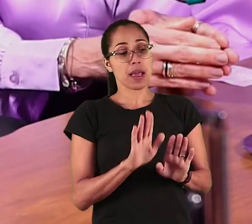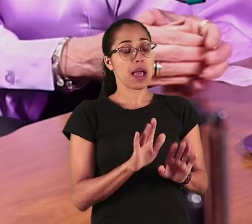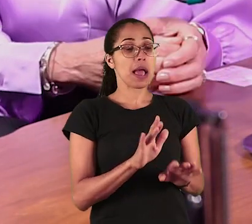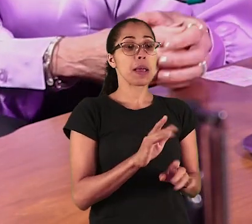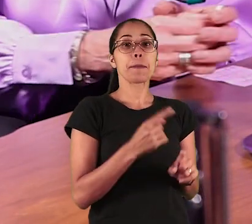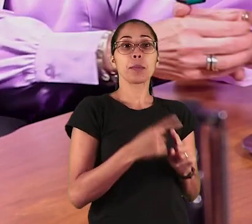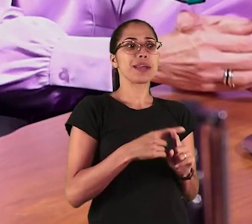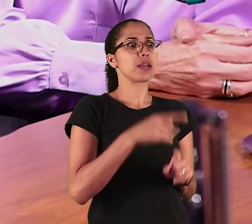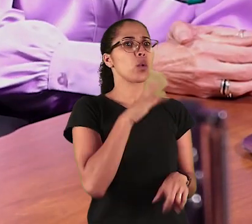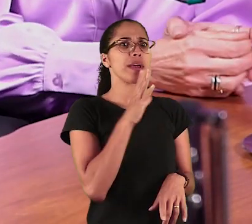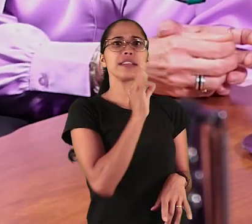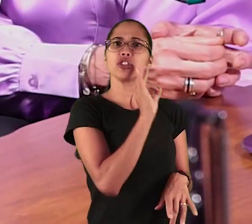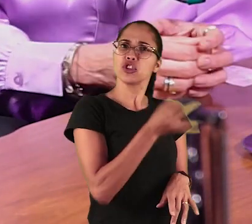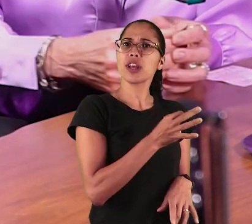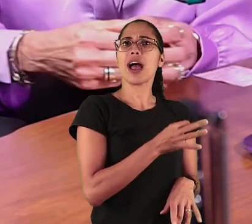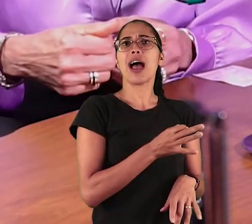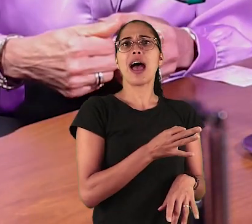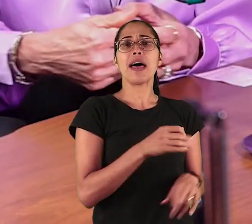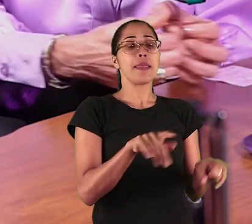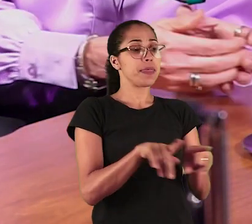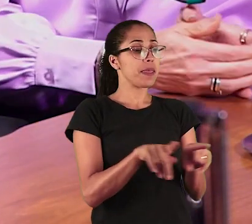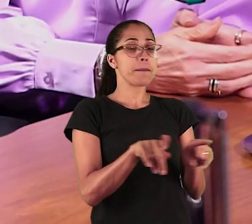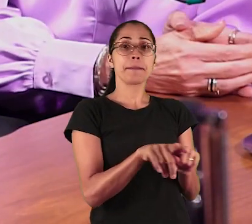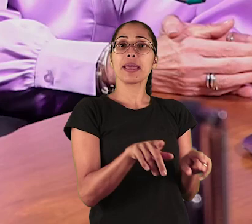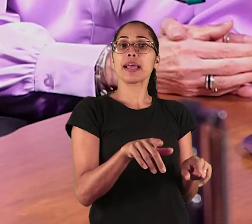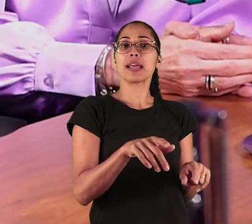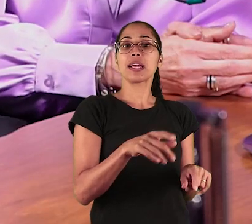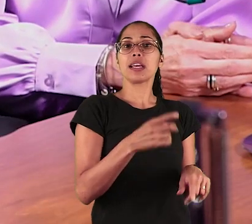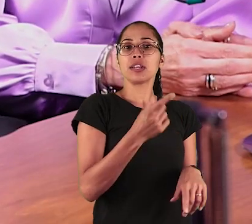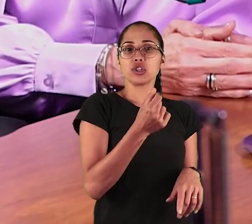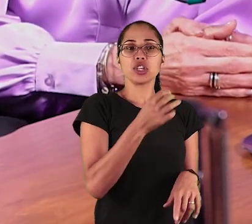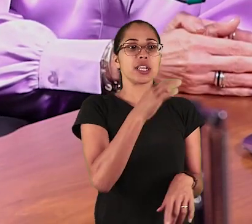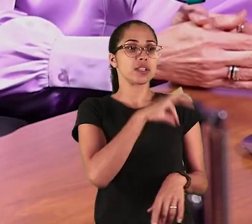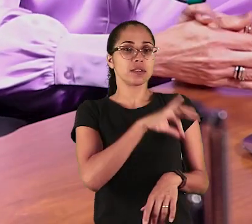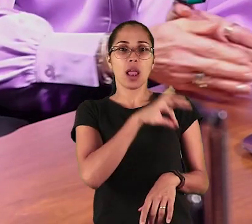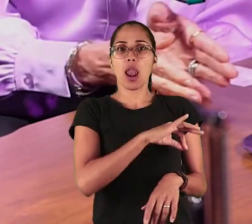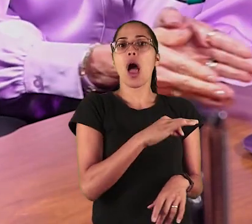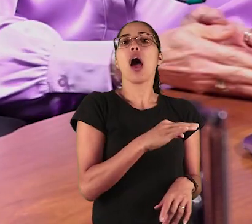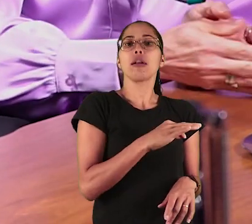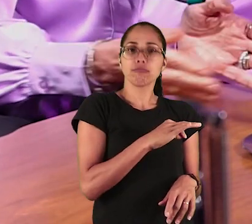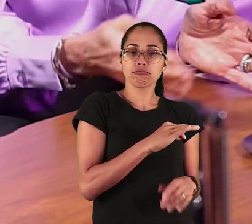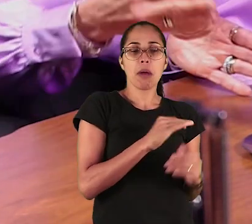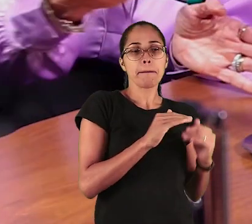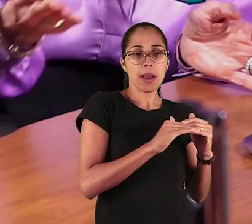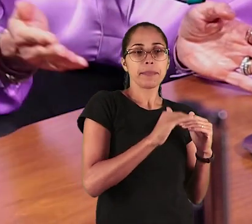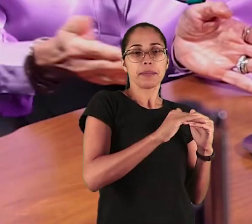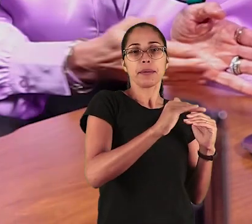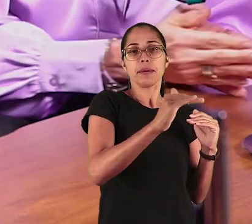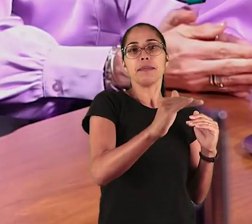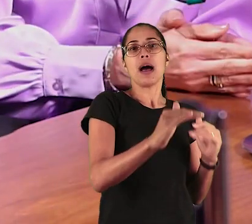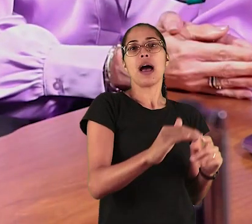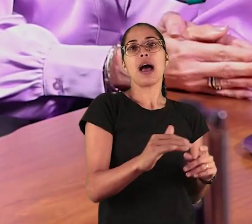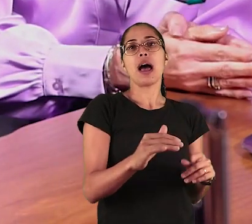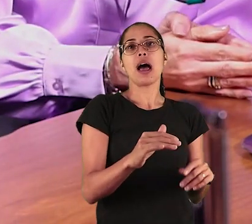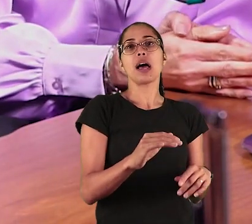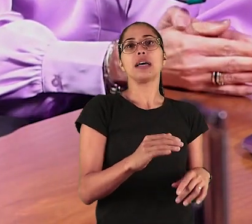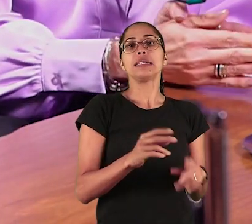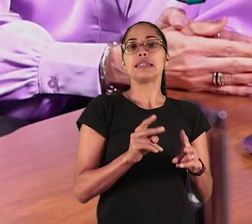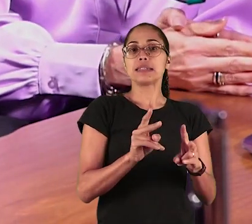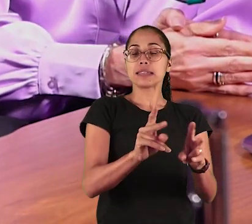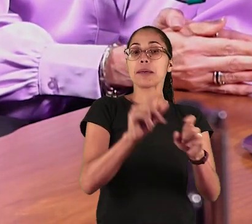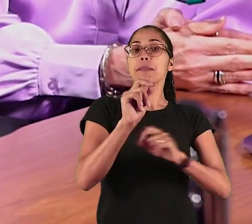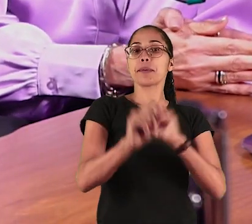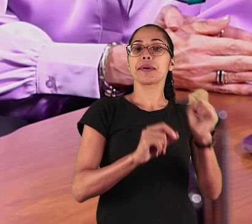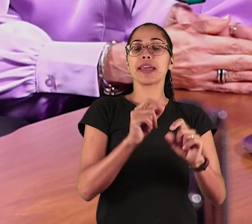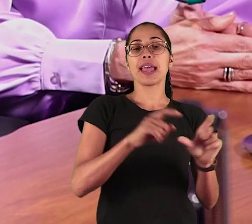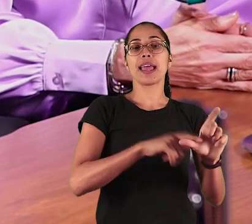aquilo que te é familiar inclusive de uma estabilidade financeira eu como comecei a trabalhar e todos nós aqui Começamos a trabalhar muito cedo